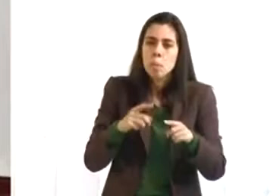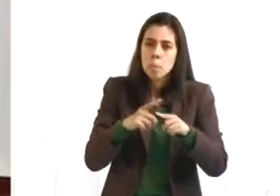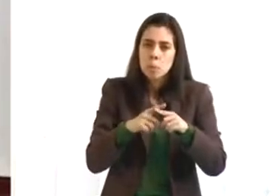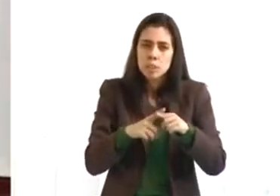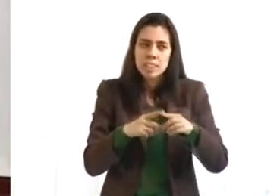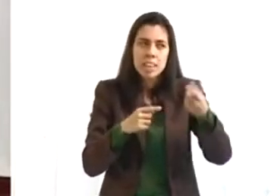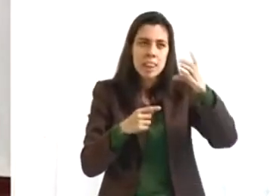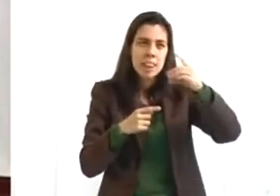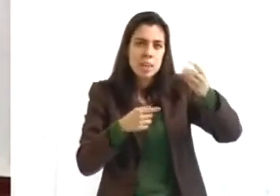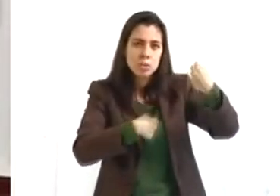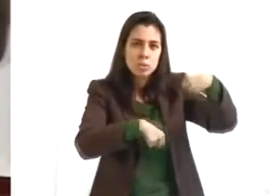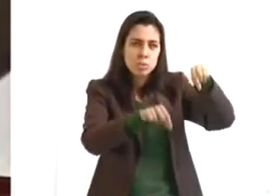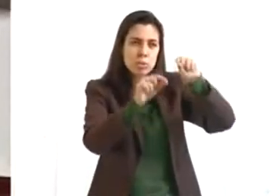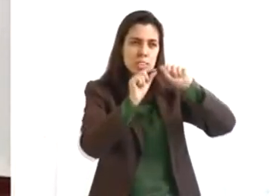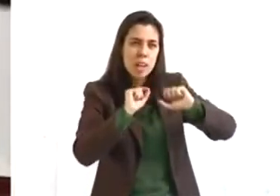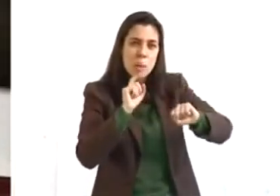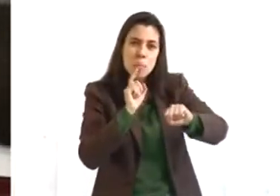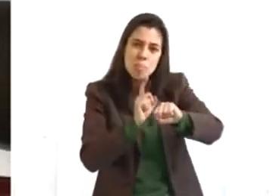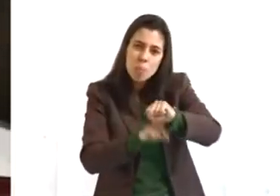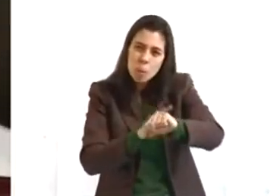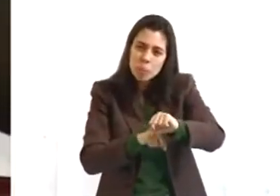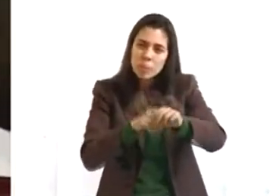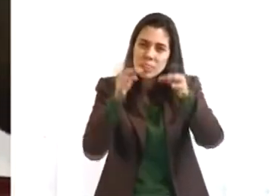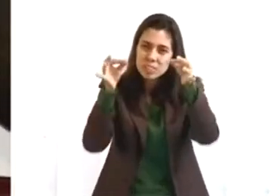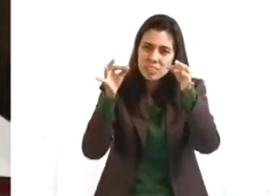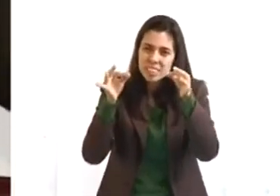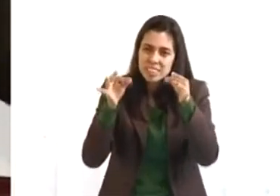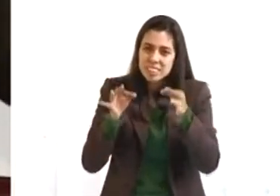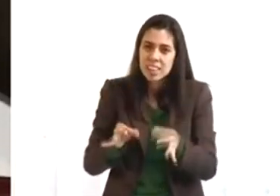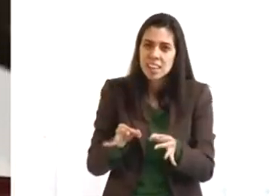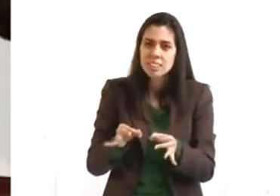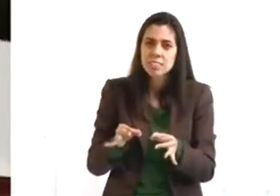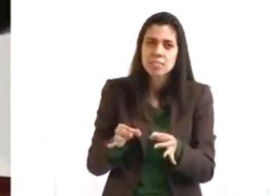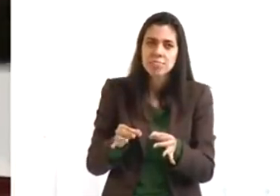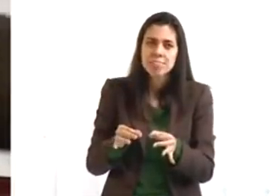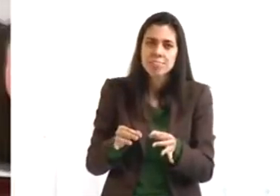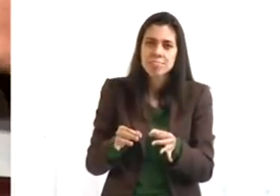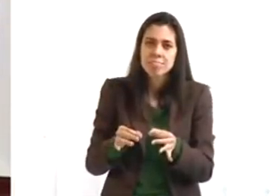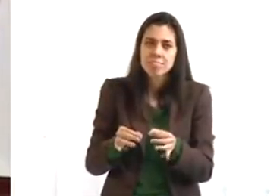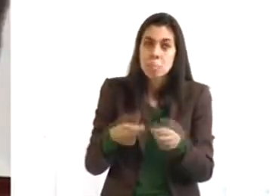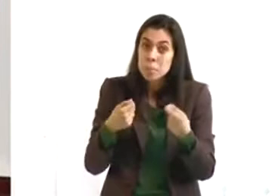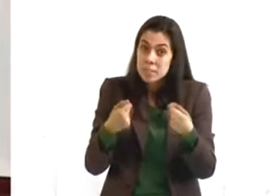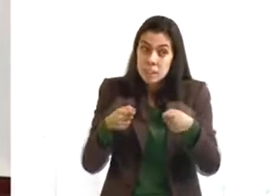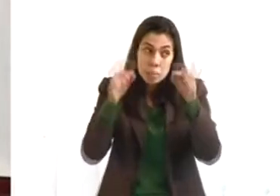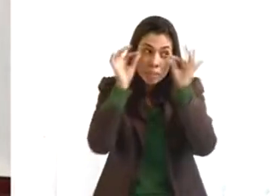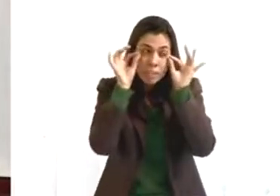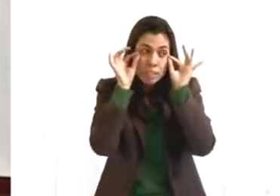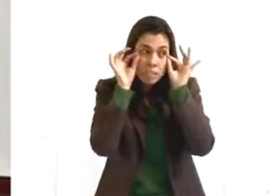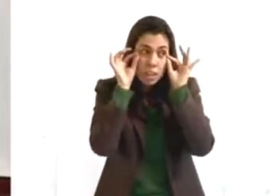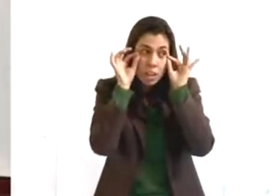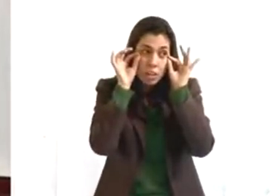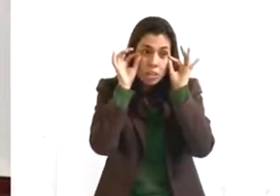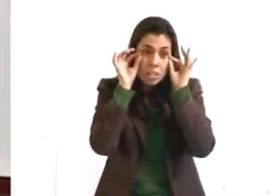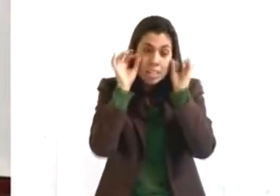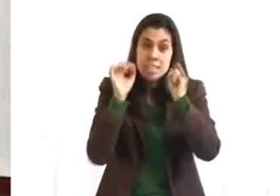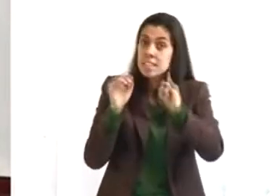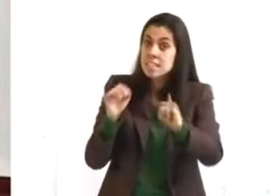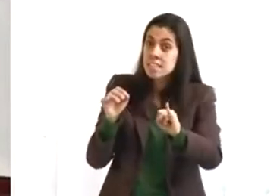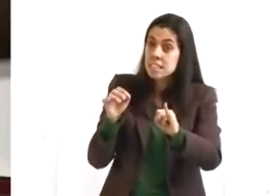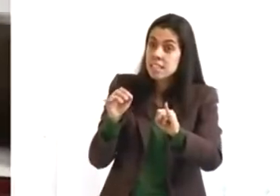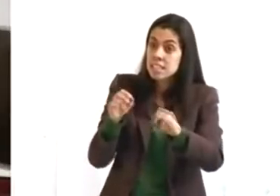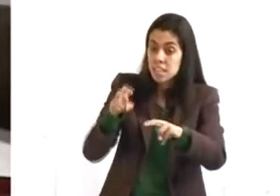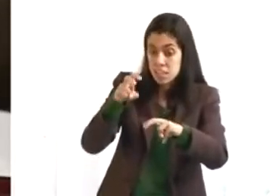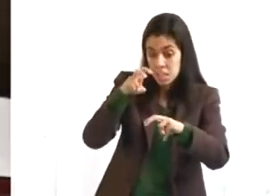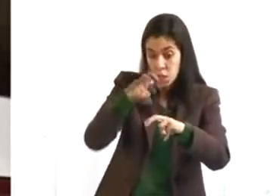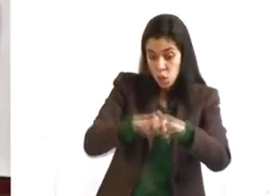dando para pregar o evangelho, passou batido, como diz a gíria. Ele sentou do meu lado, ficamos meia hora ali, mas eu não